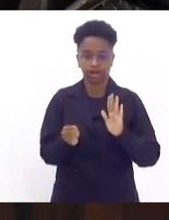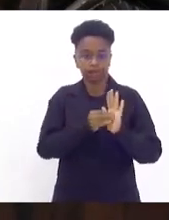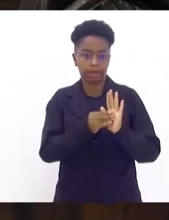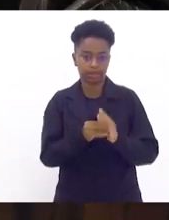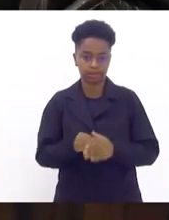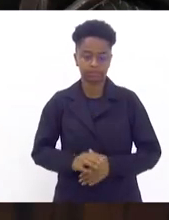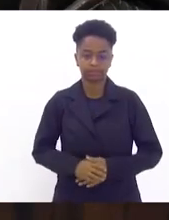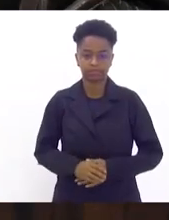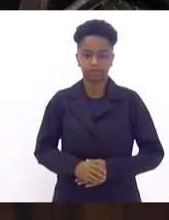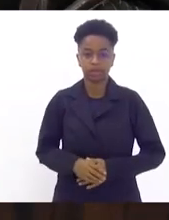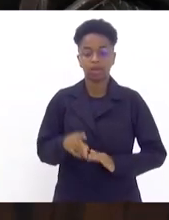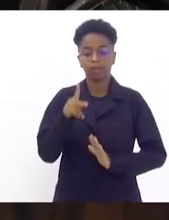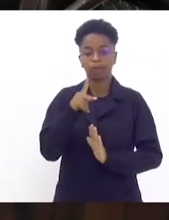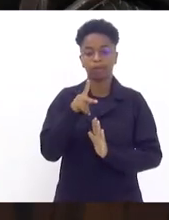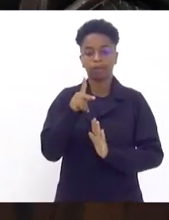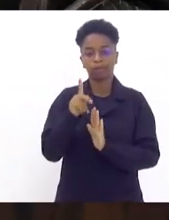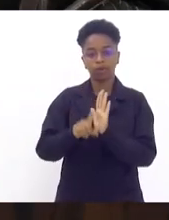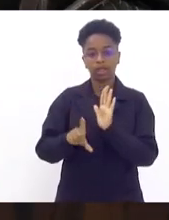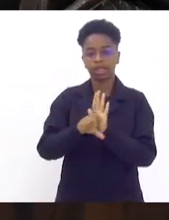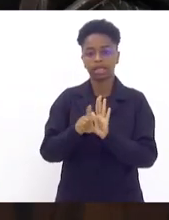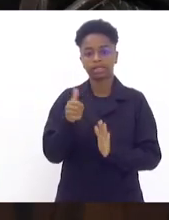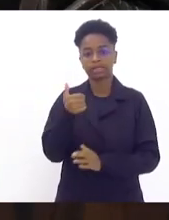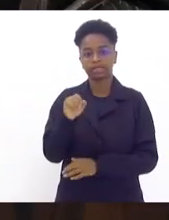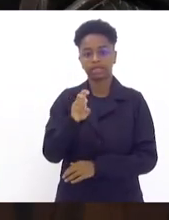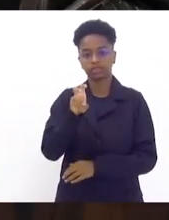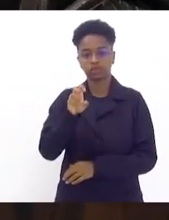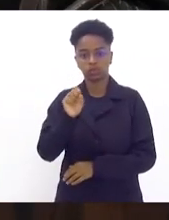Projeto de lei número